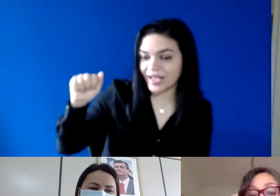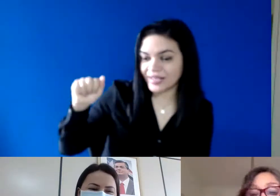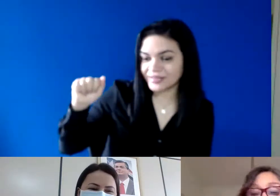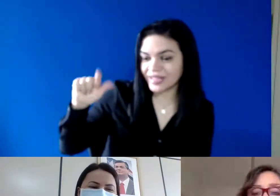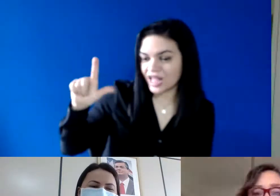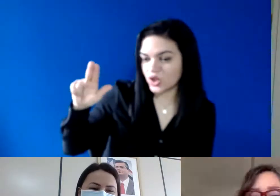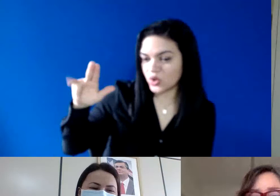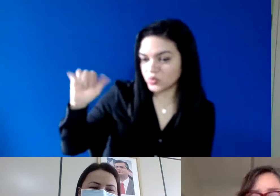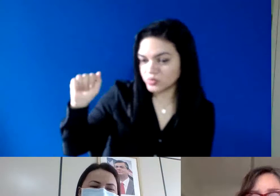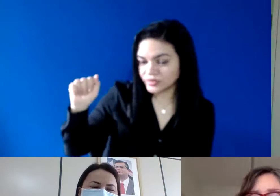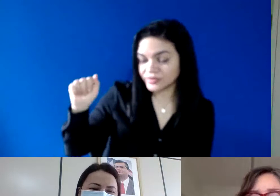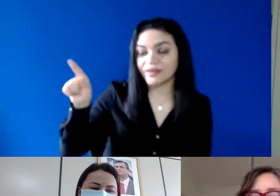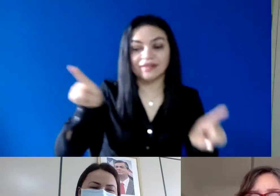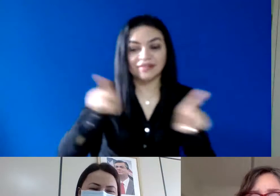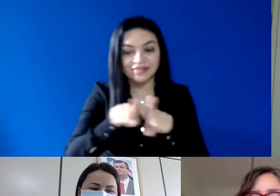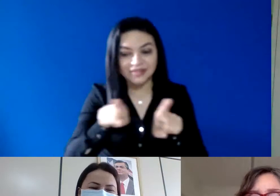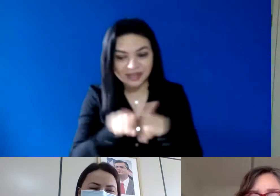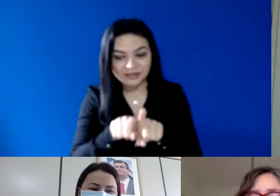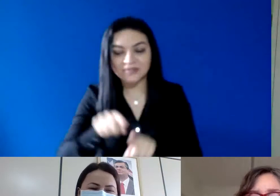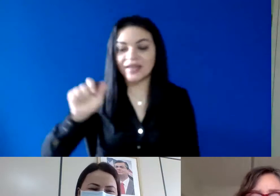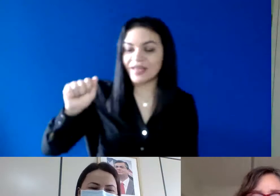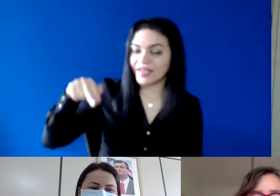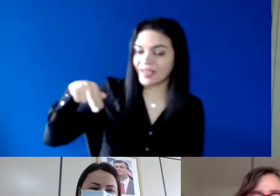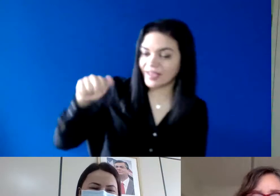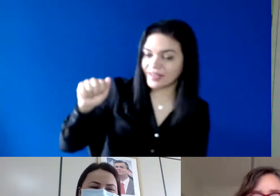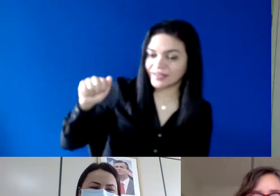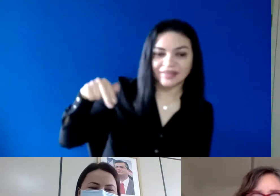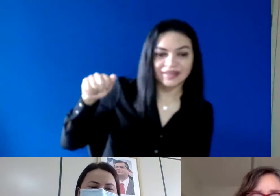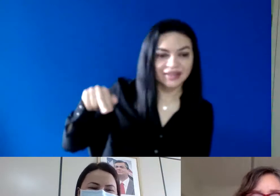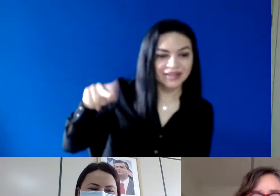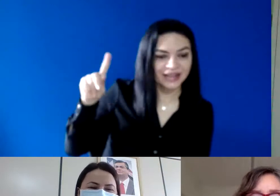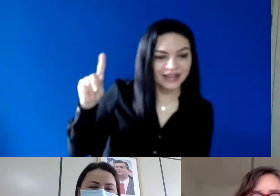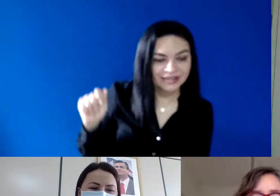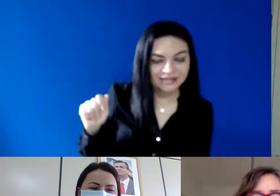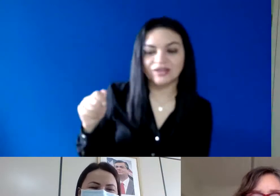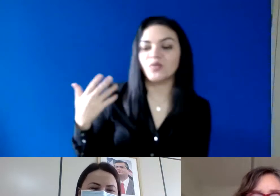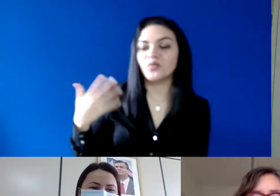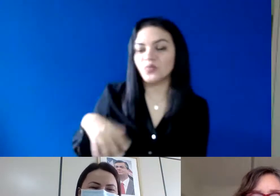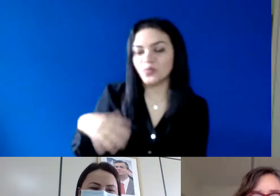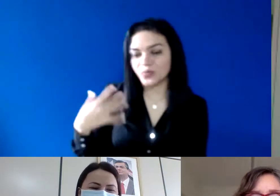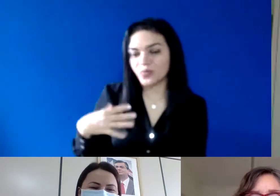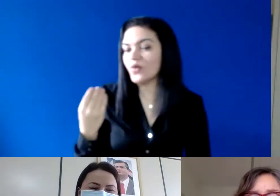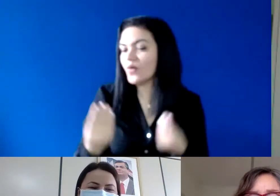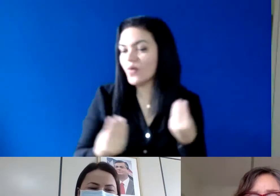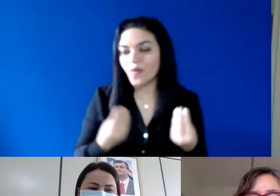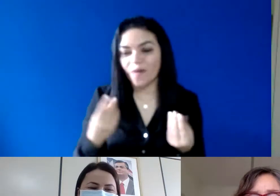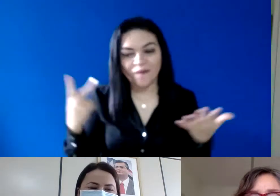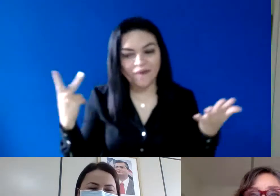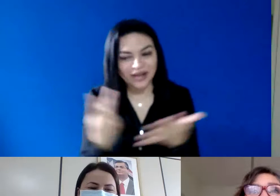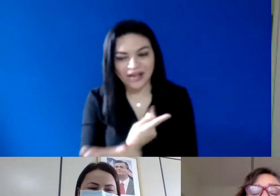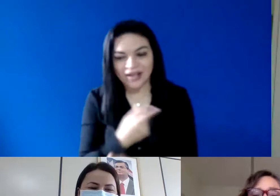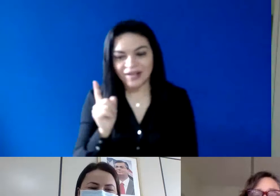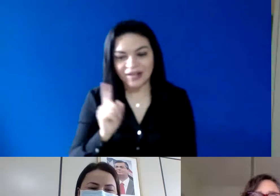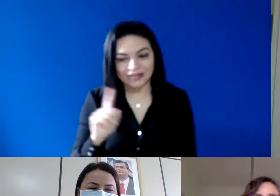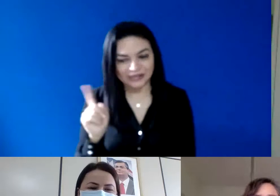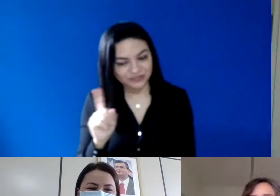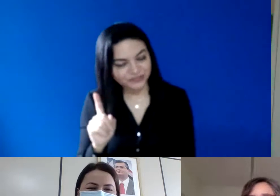É realmente uma escola top, A. Não tem como dar errado, tá bom? Bem, gente, vamos